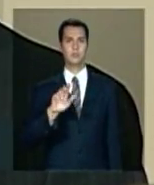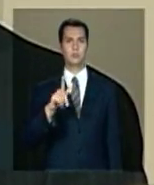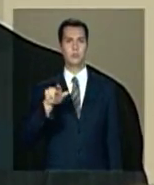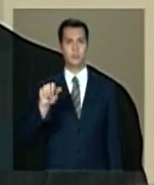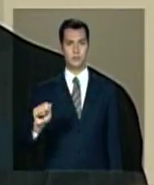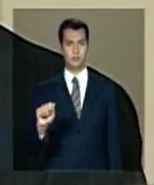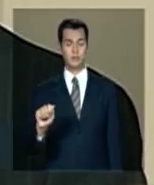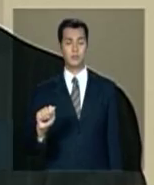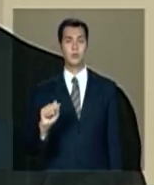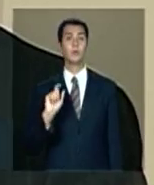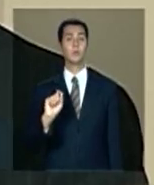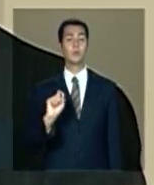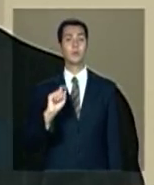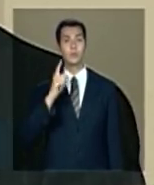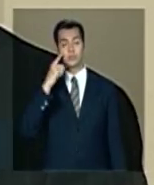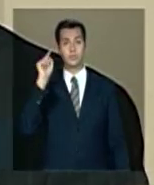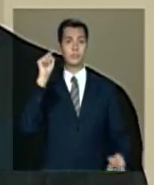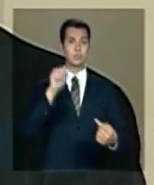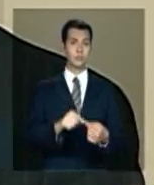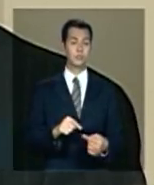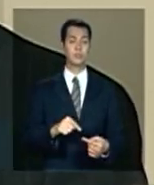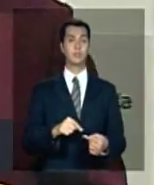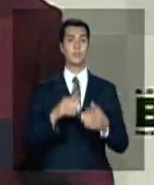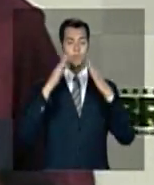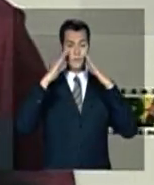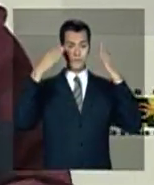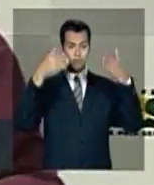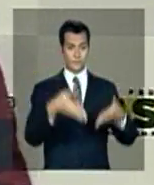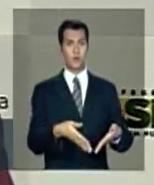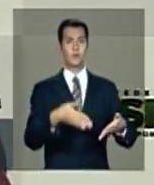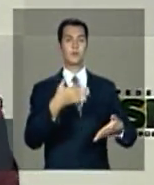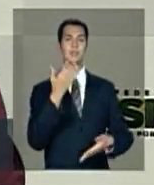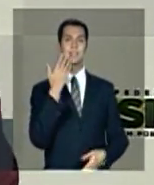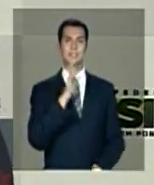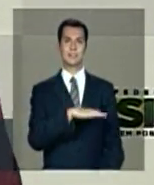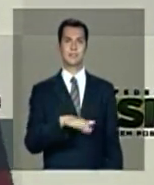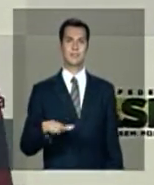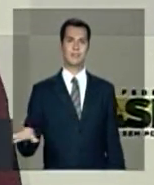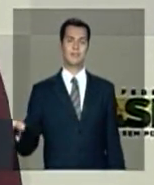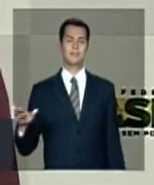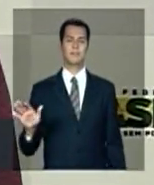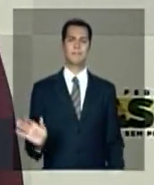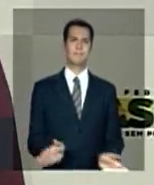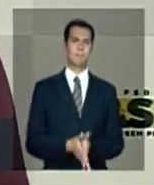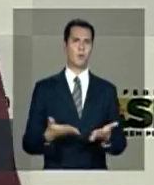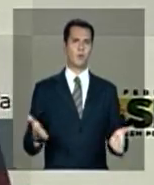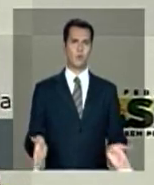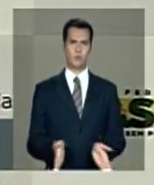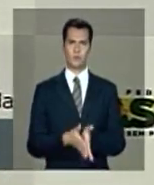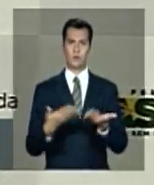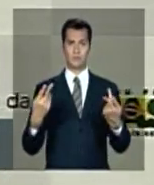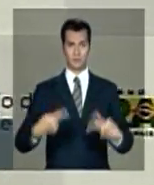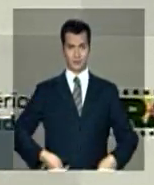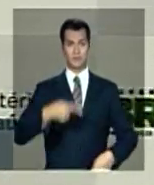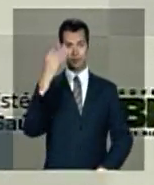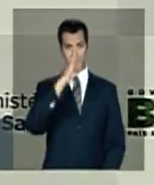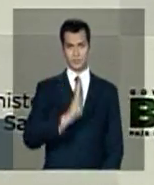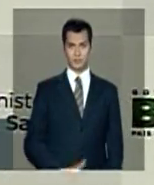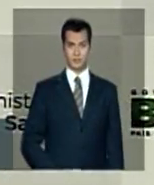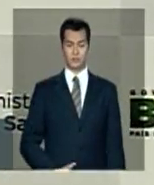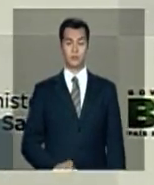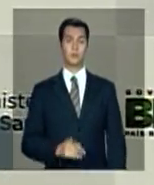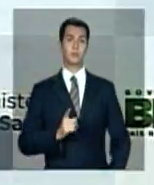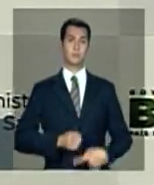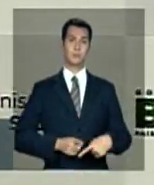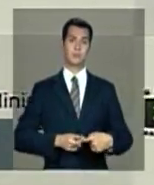vamos dizer um objetivo focado em crianças nas crianças mais pobres desse país que quando